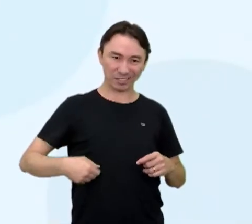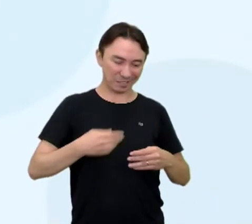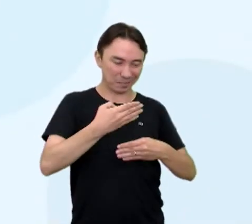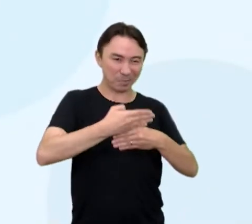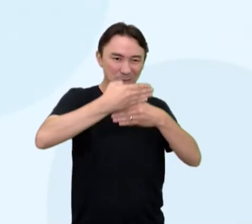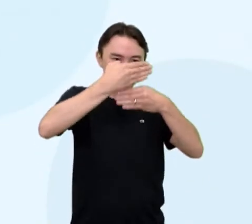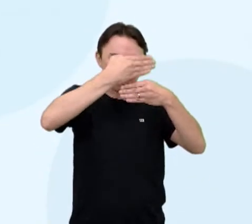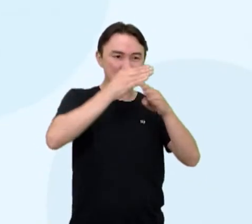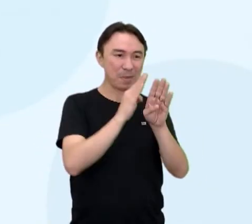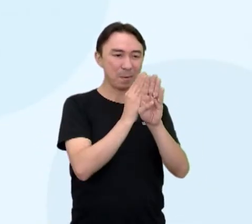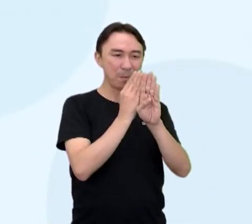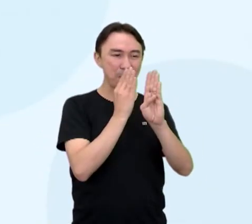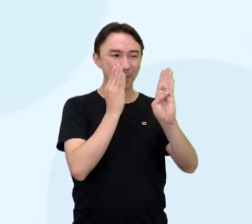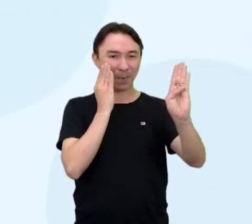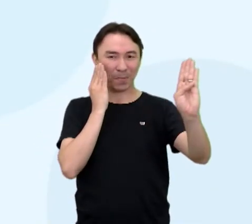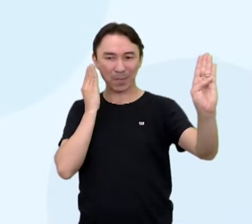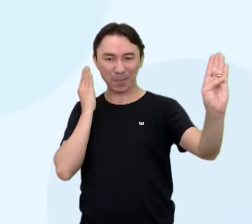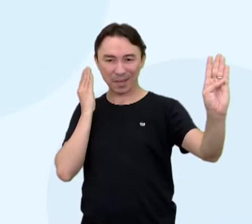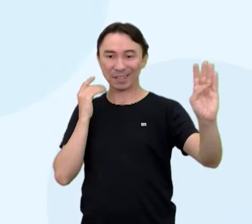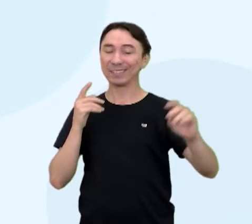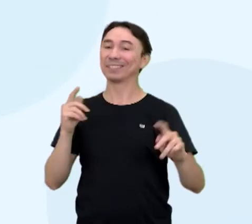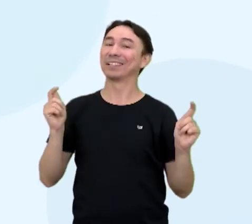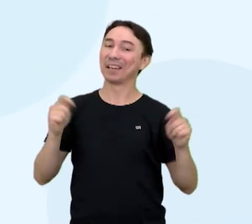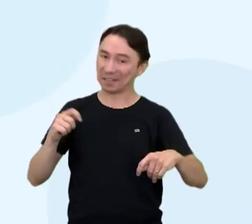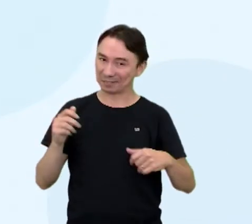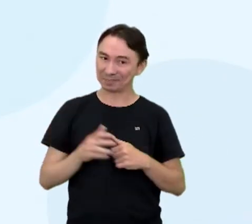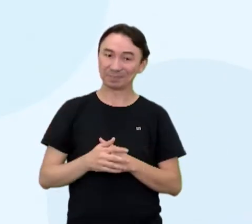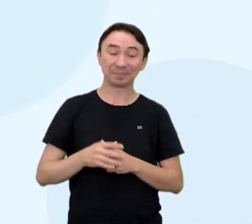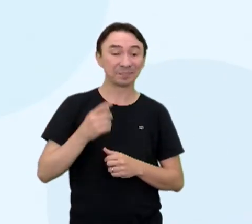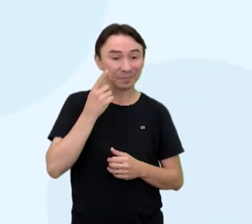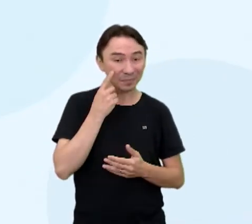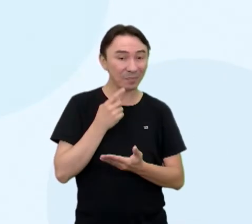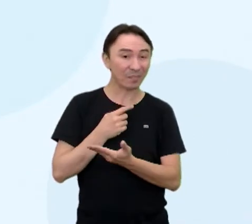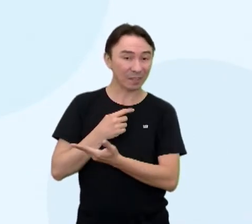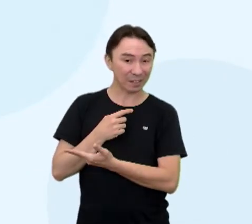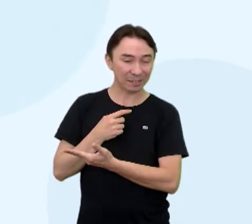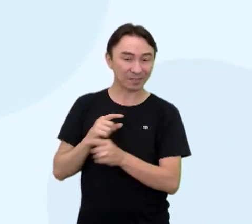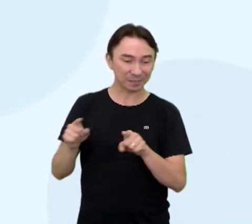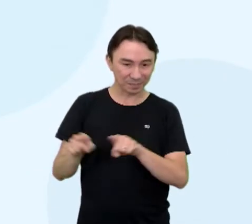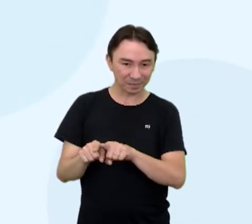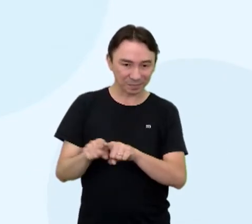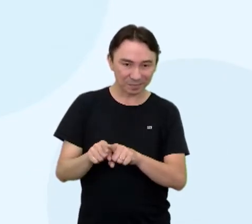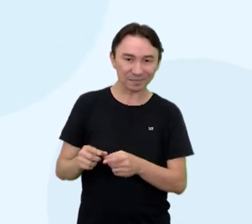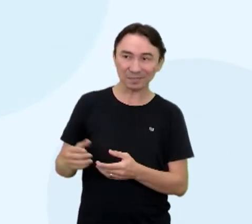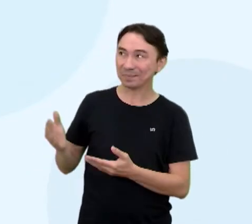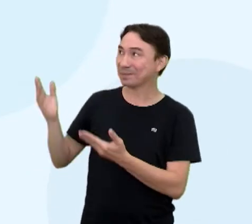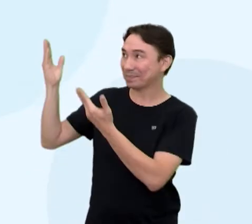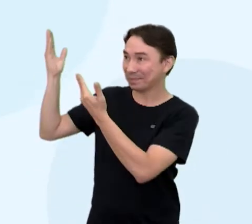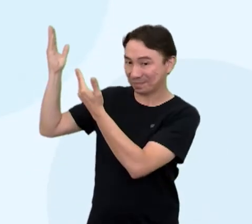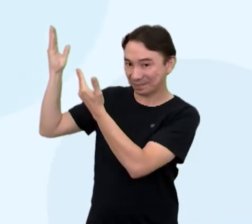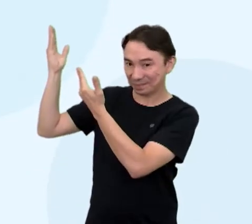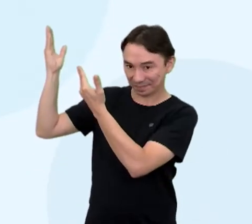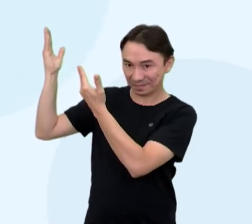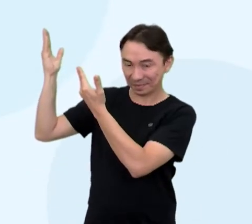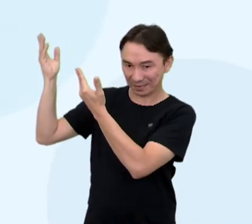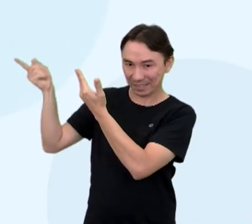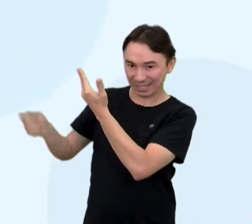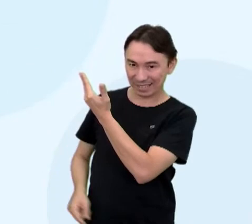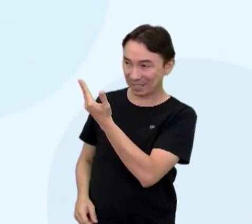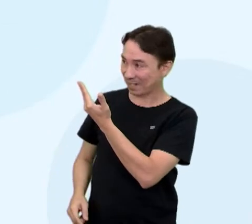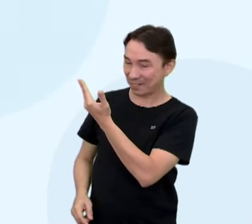movimentação que tem lá, ó. Interessante essa imagem do lado direito mostrando, né? Aquela parte azul lá é o assoalho oceânico, né?